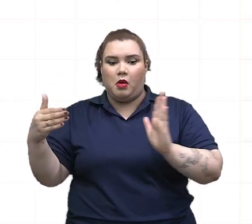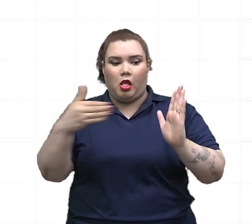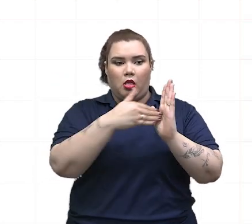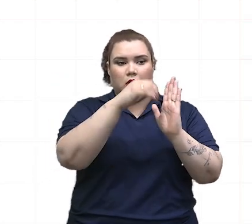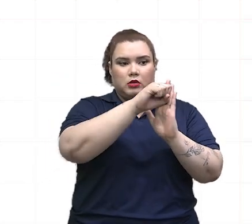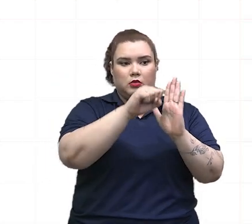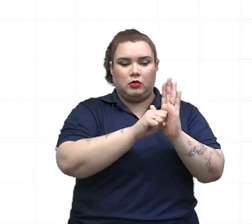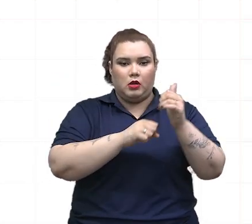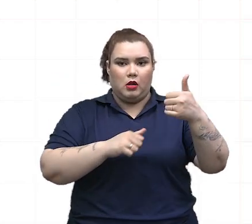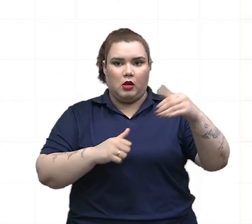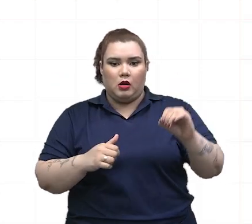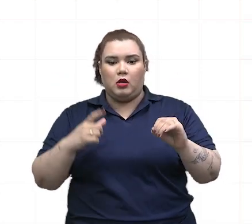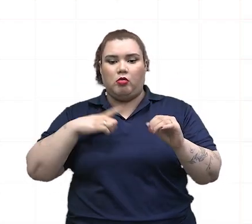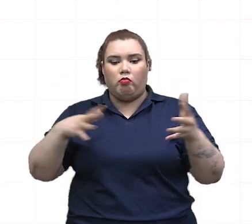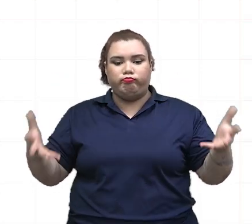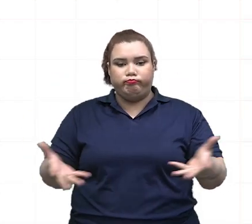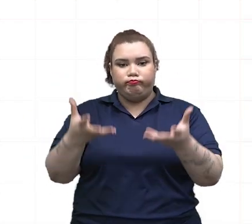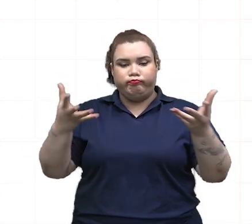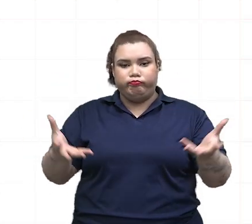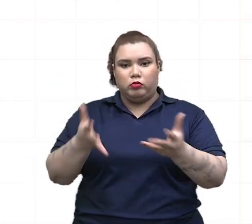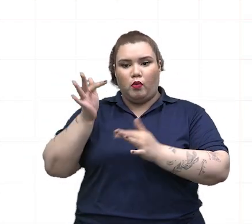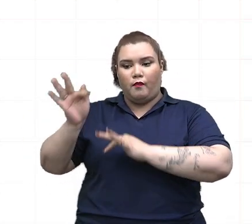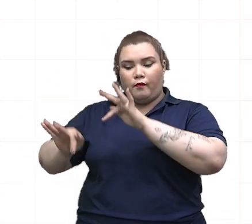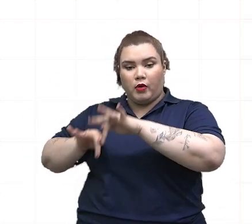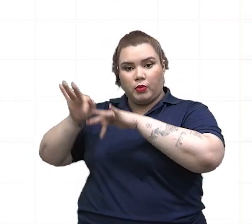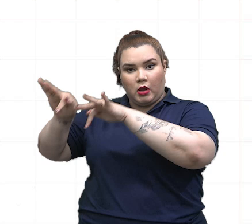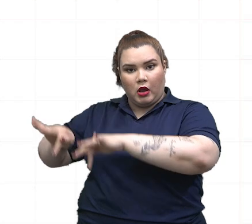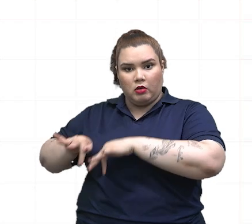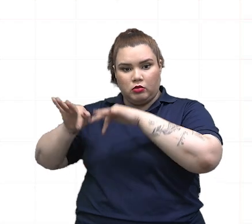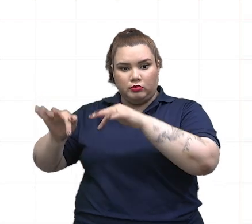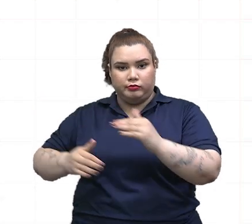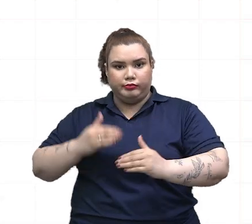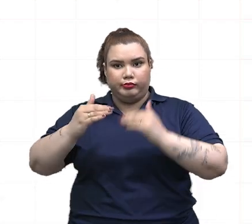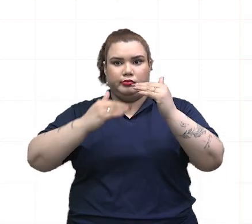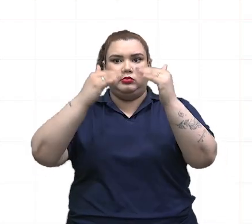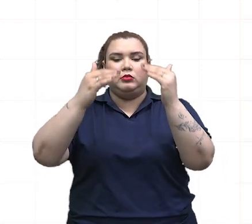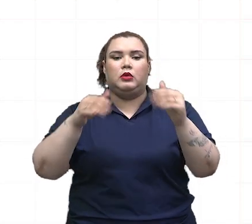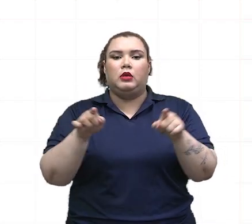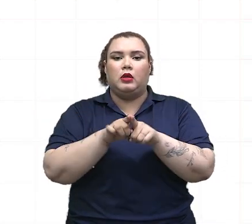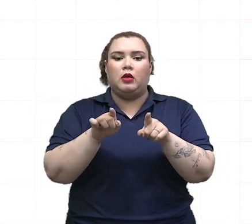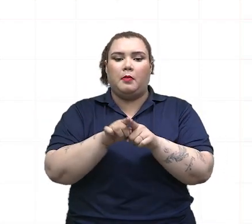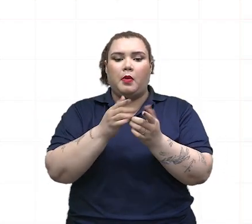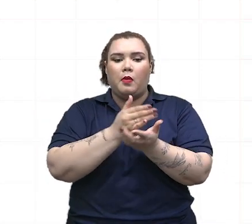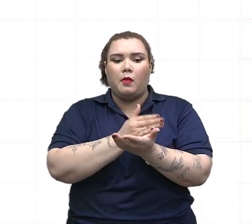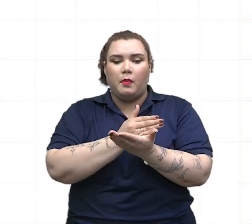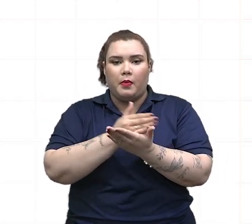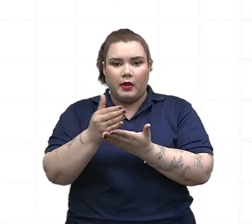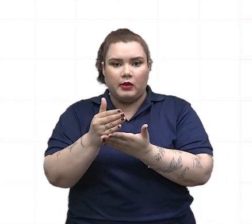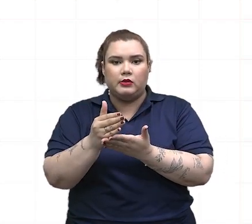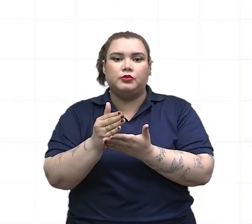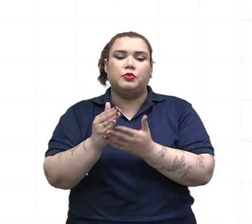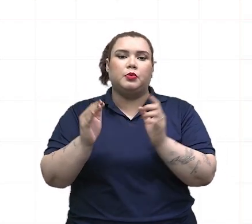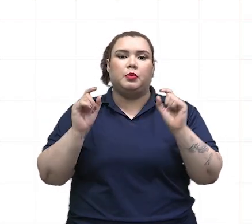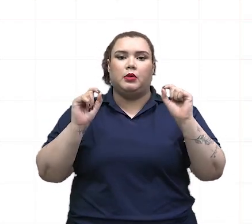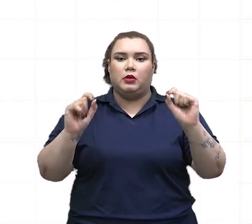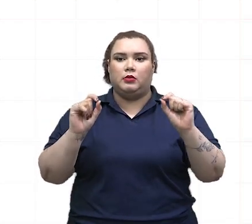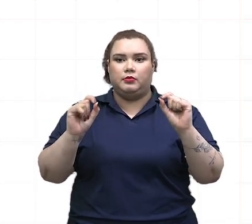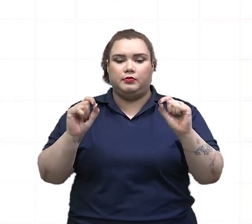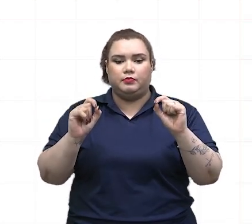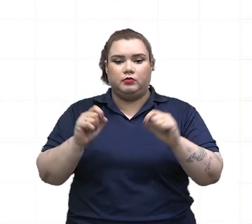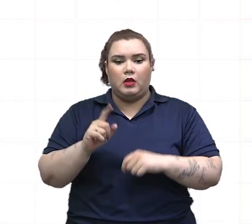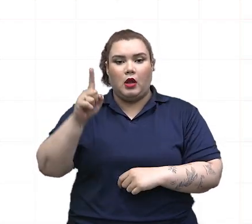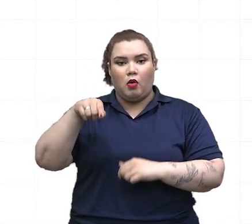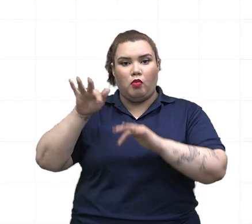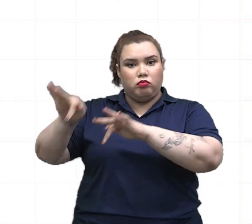e fortalecimento do feudalismo, e na Alta Idade Média que nasce então aí, né? É na Alta Idade Média que nasce então aí